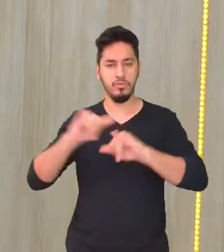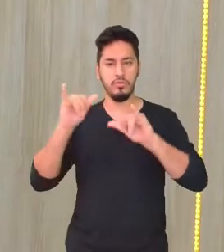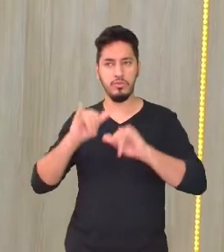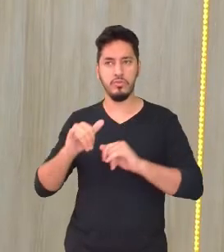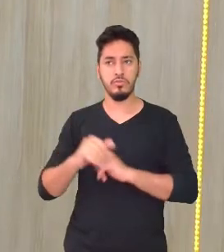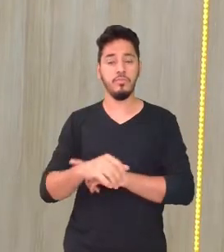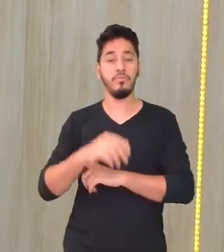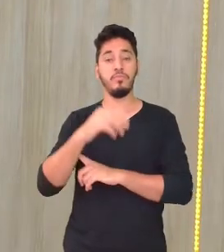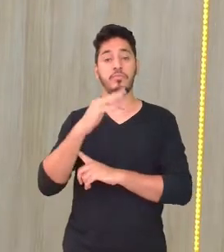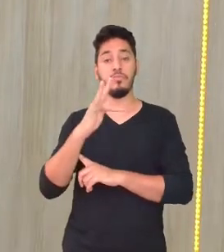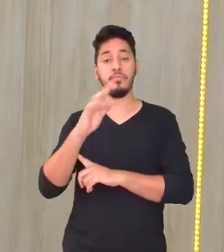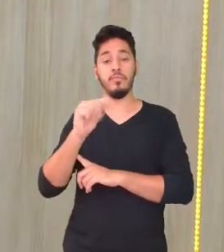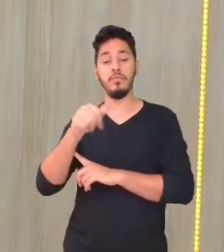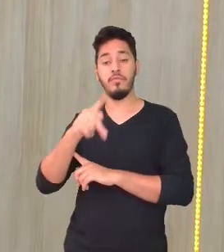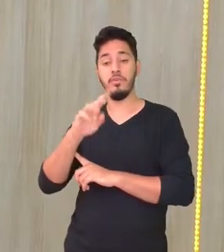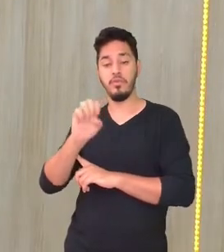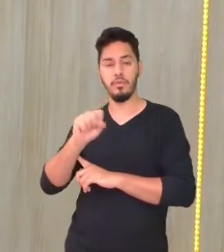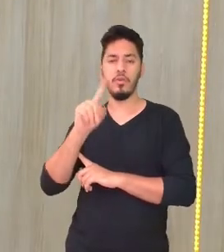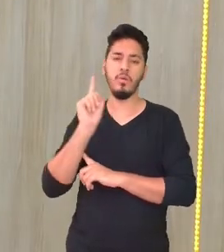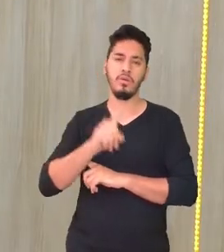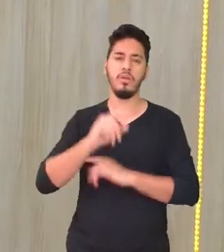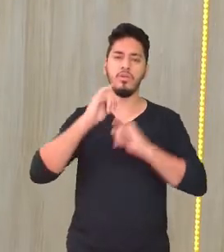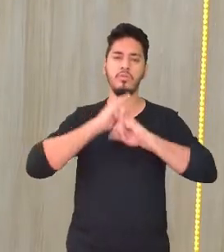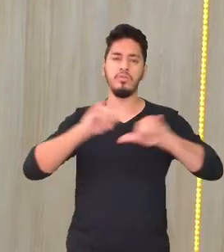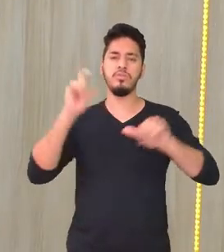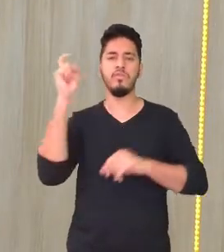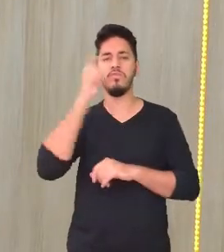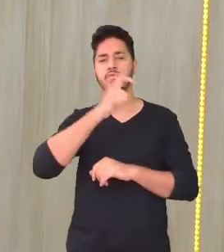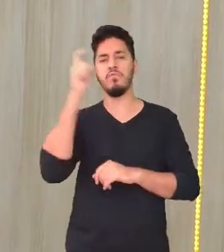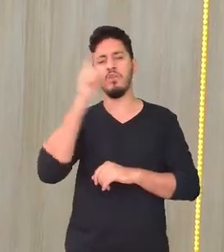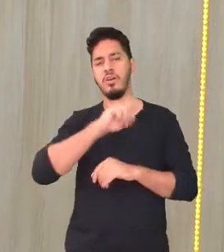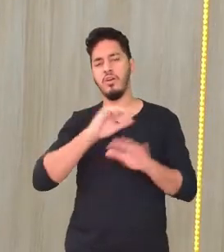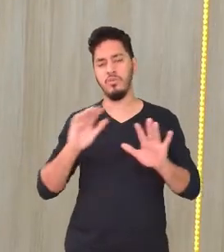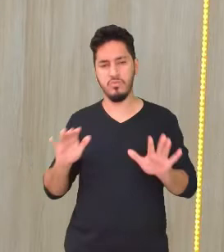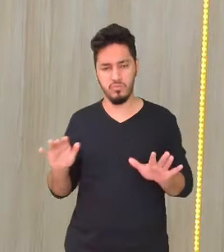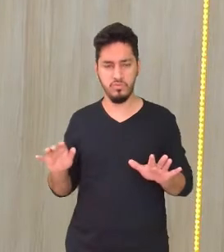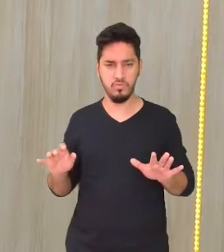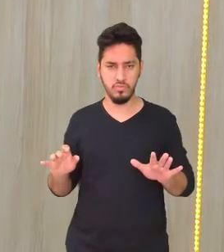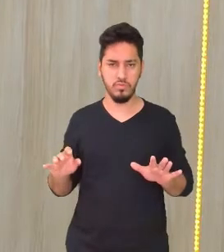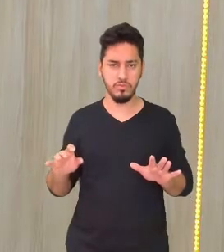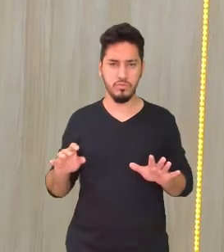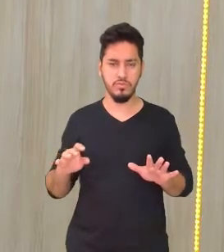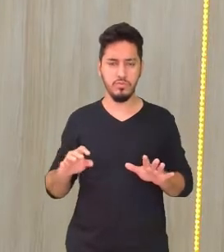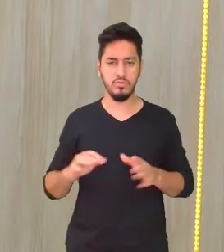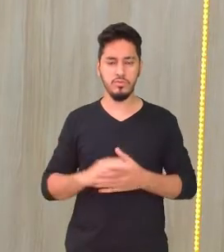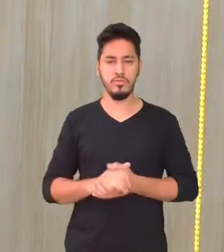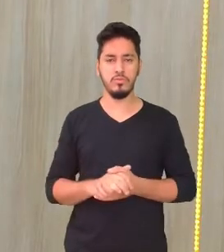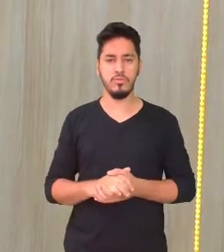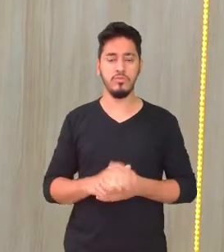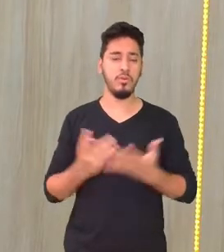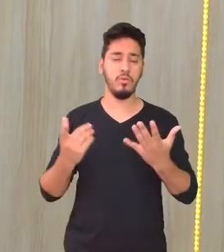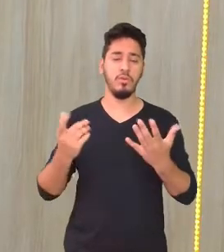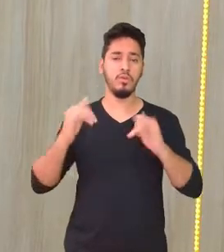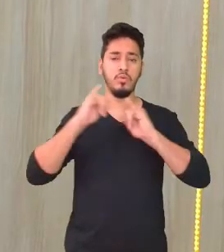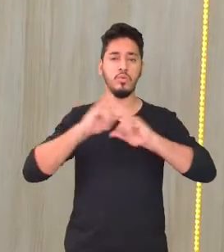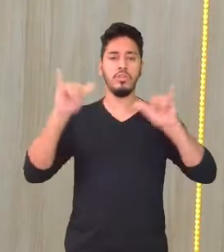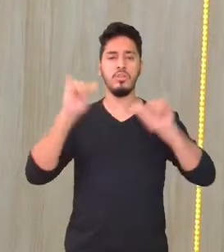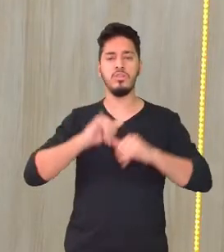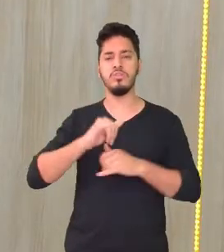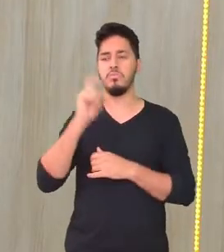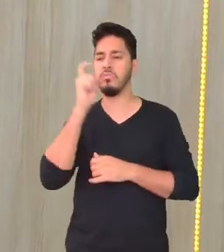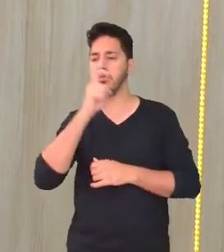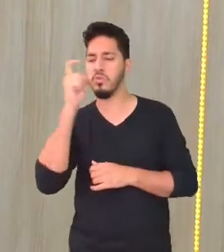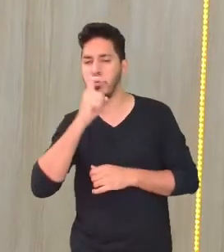Fake, falso. Notícia falsa, desinformação. Em outras palavras, é uma notícia